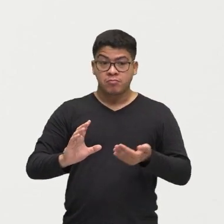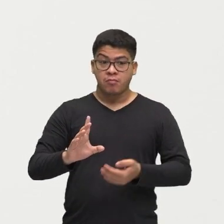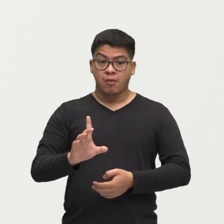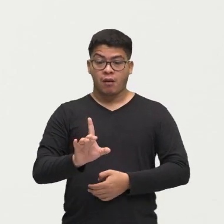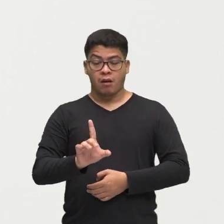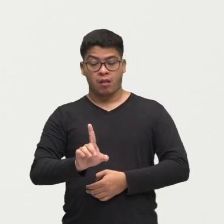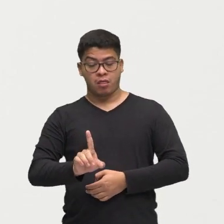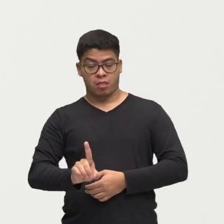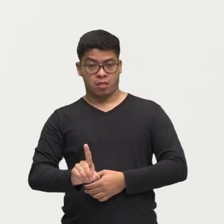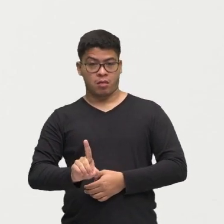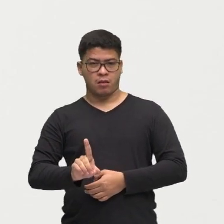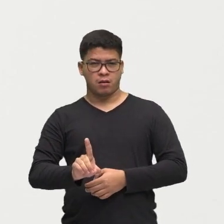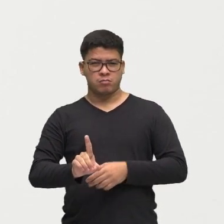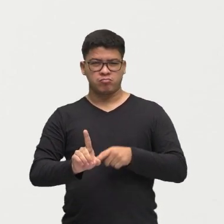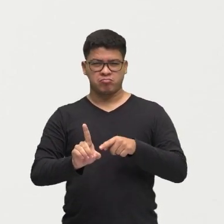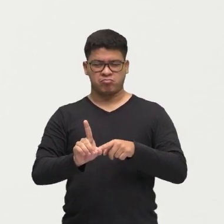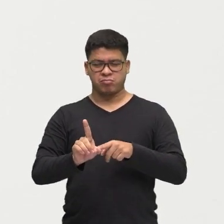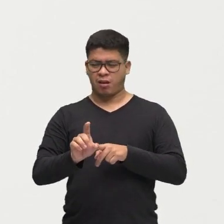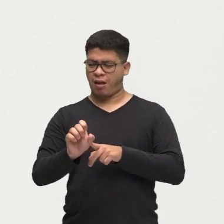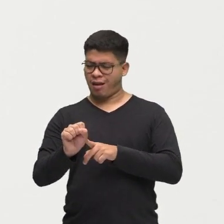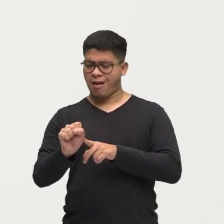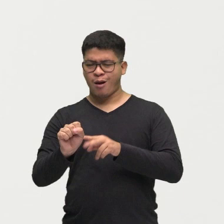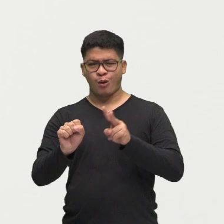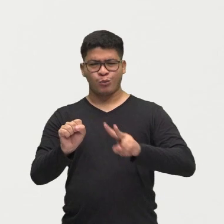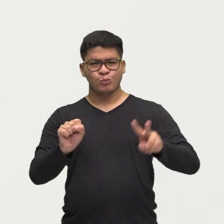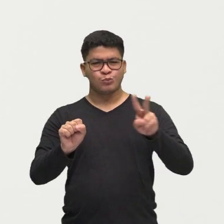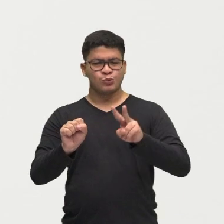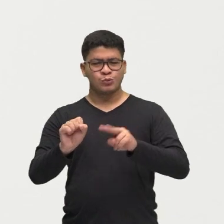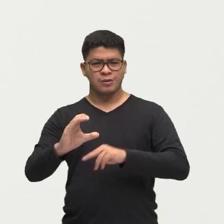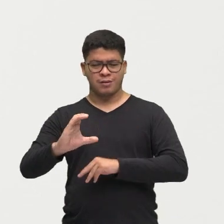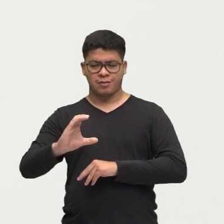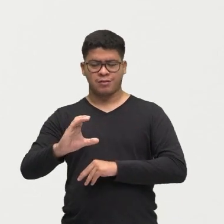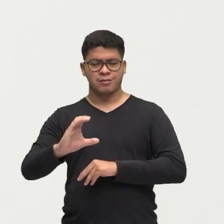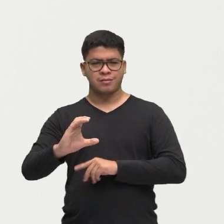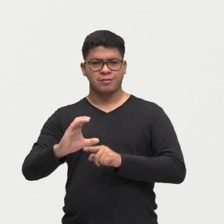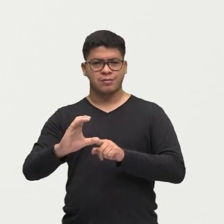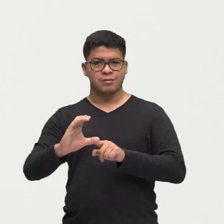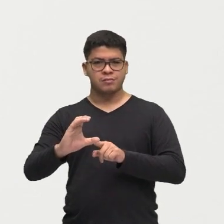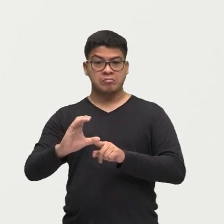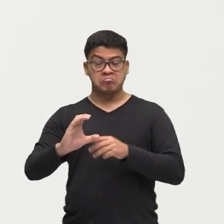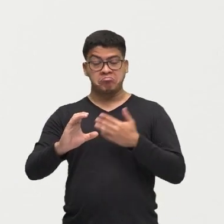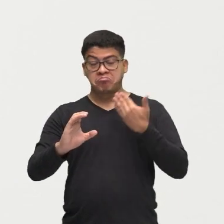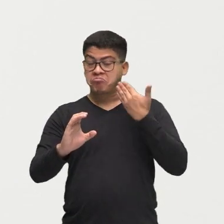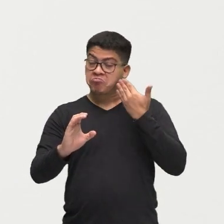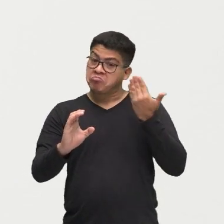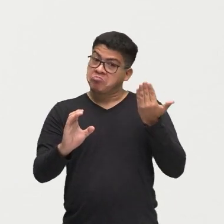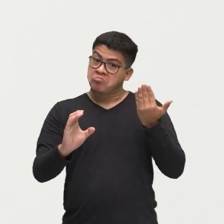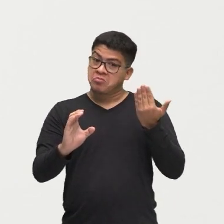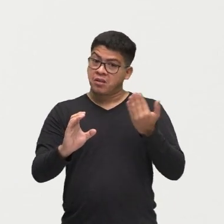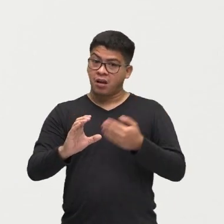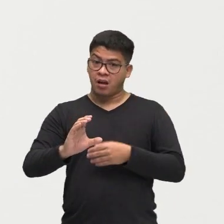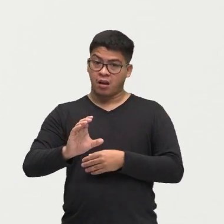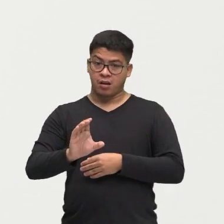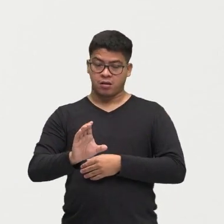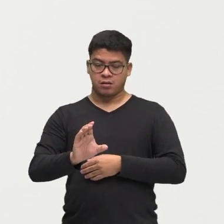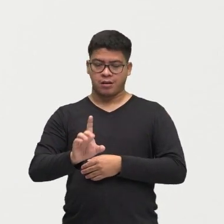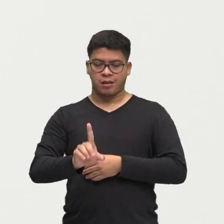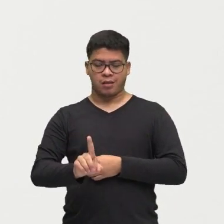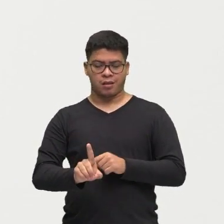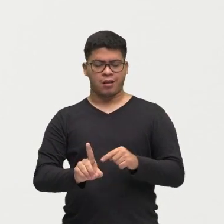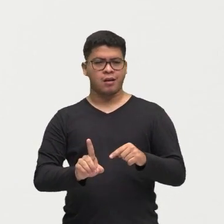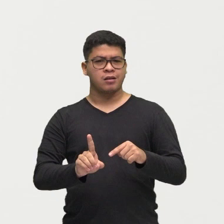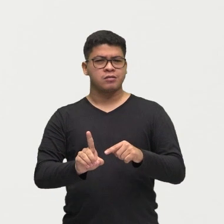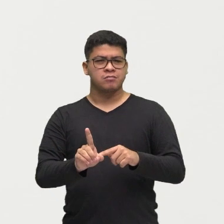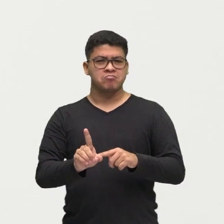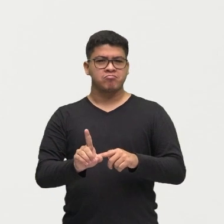que já tem que colocar um S aqui, porque é a terceira pessoa, talvez, e o to também? Ou she could sleep,